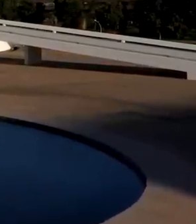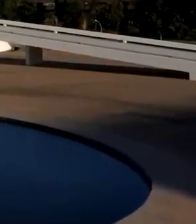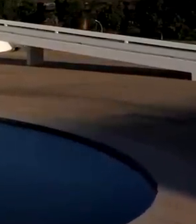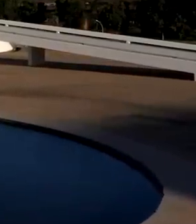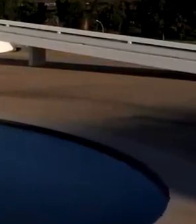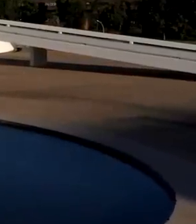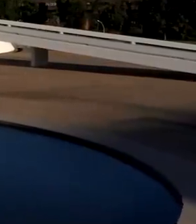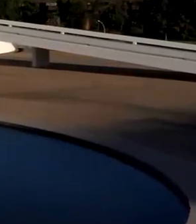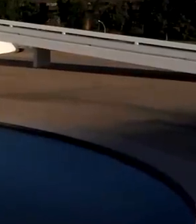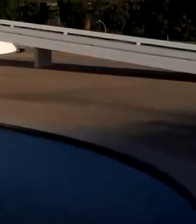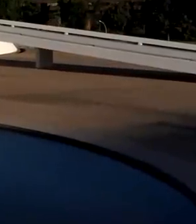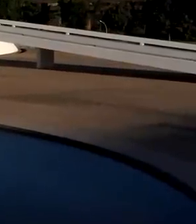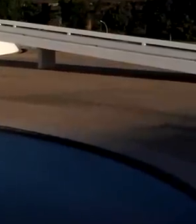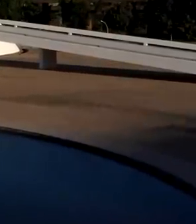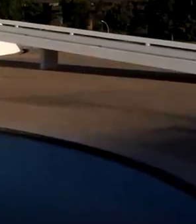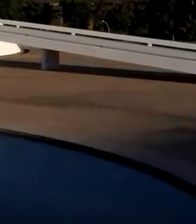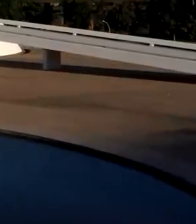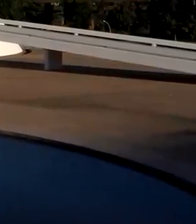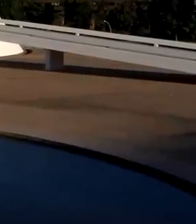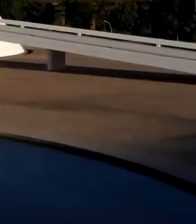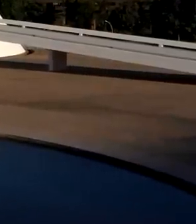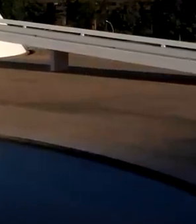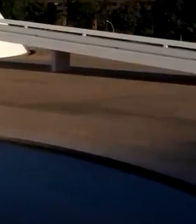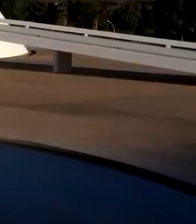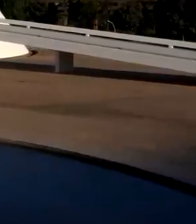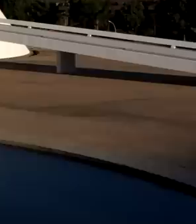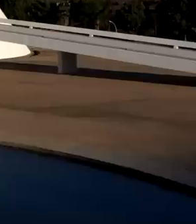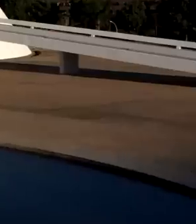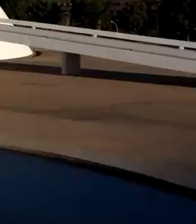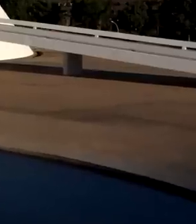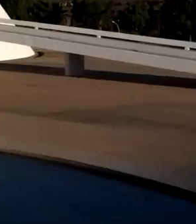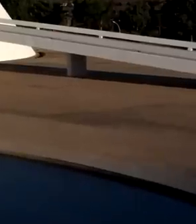E aí E aí